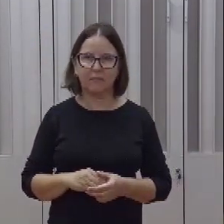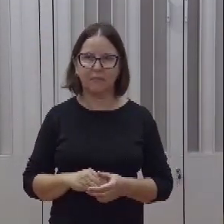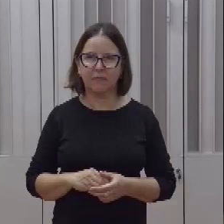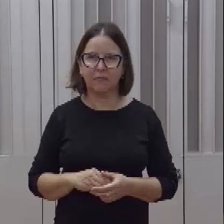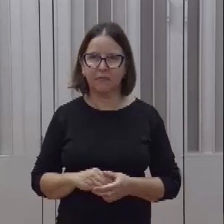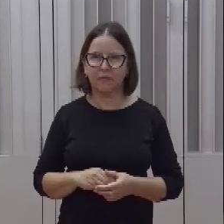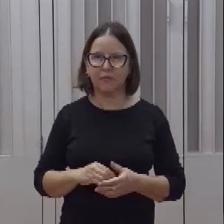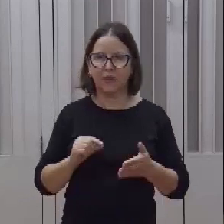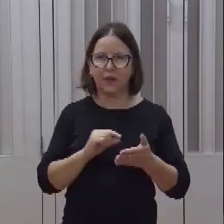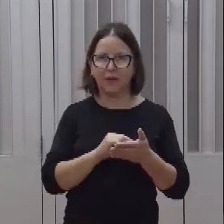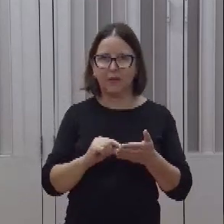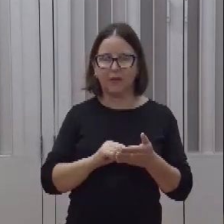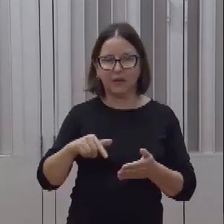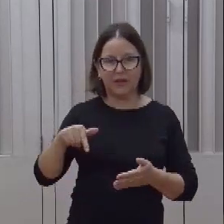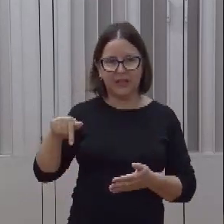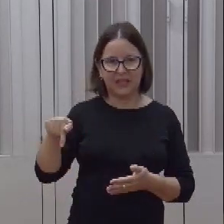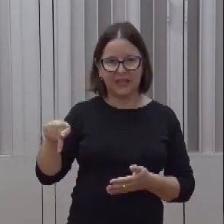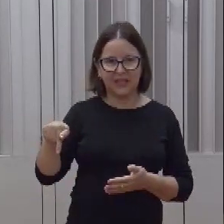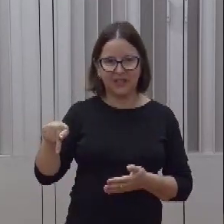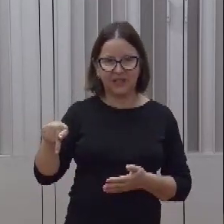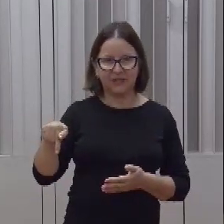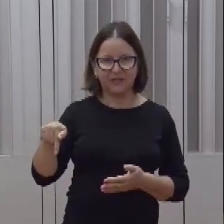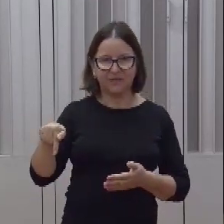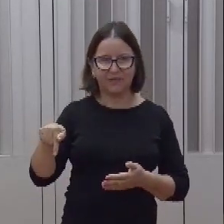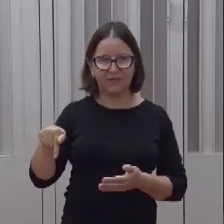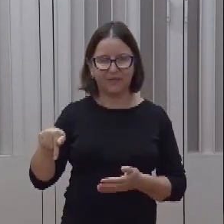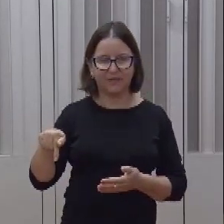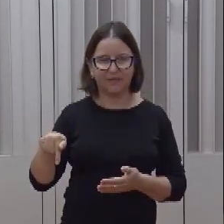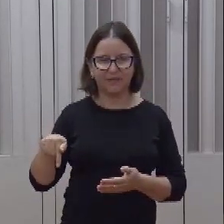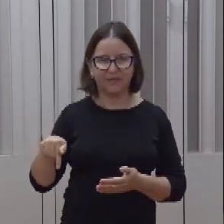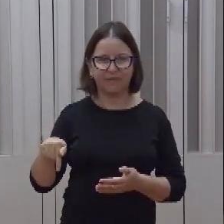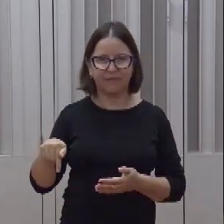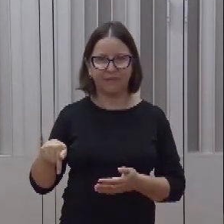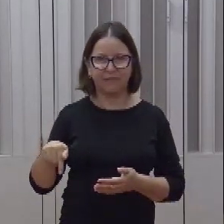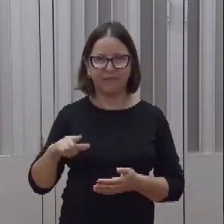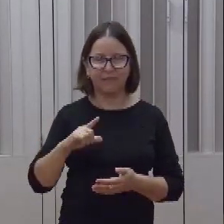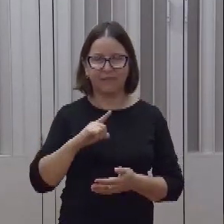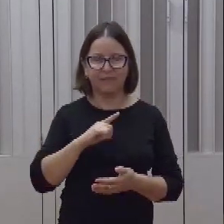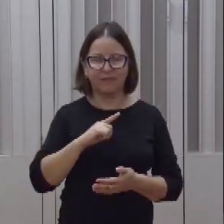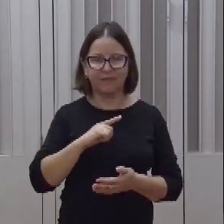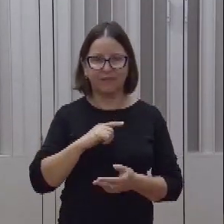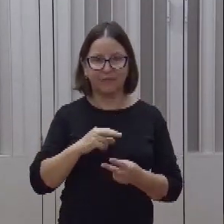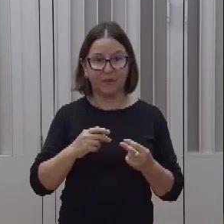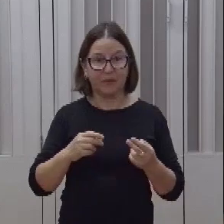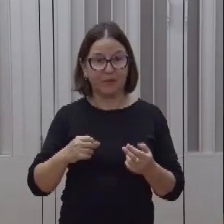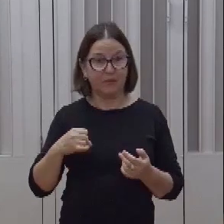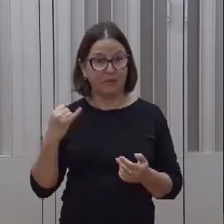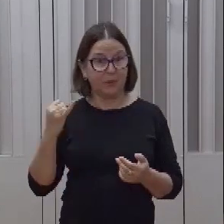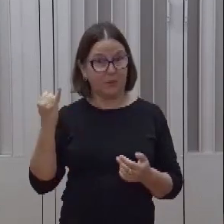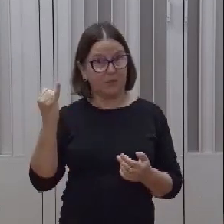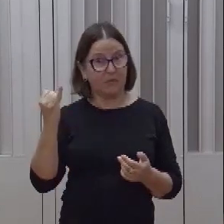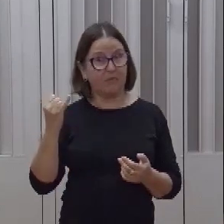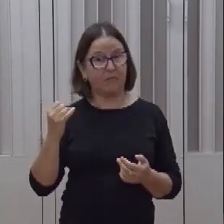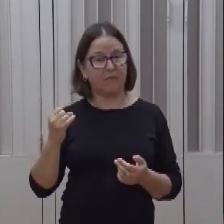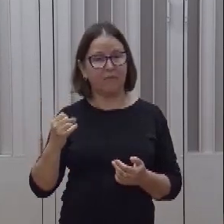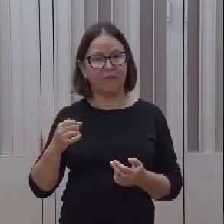No versículo 7, há também um ponto encontrado que é muito